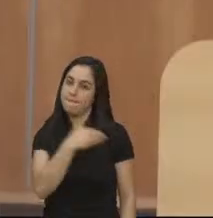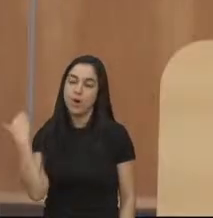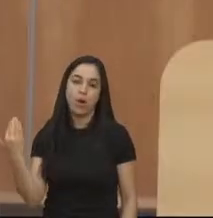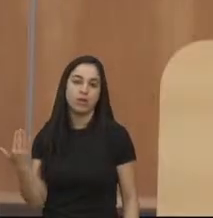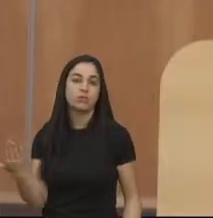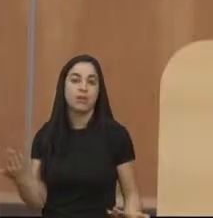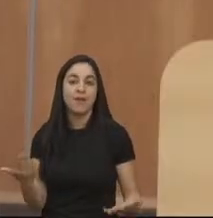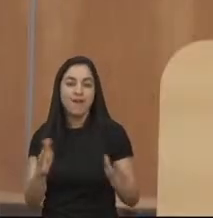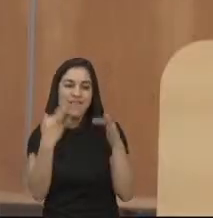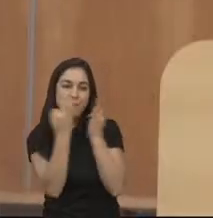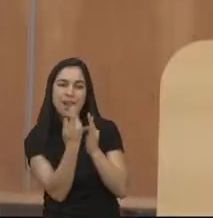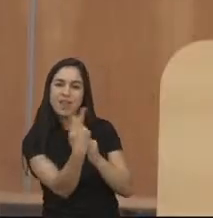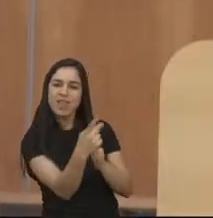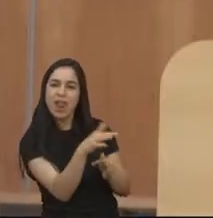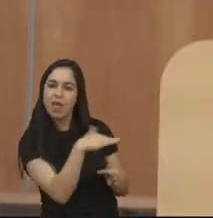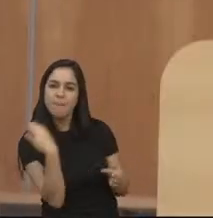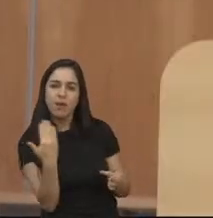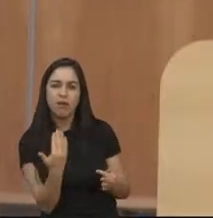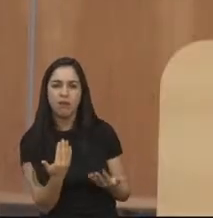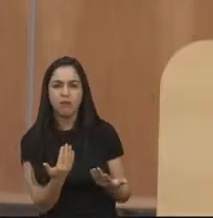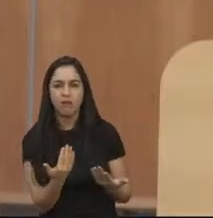da família que foi atropelada.